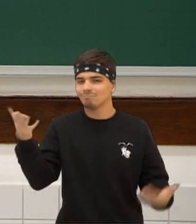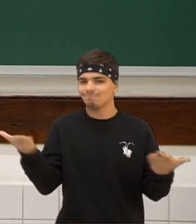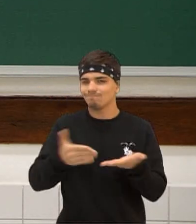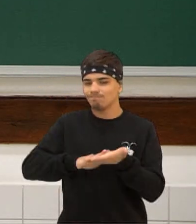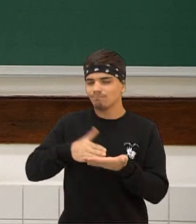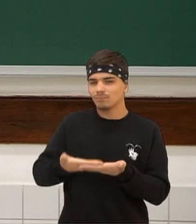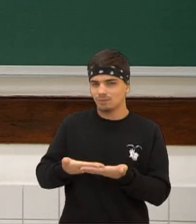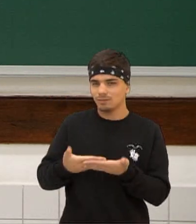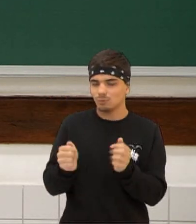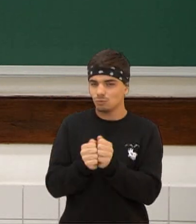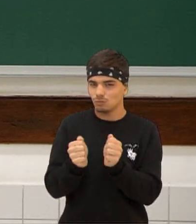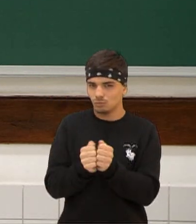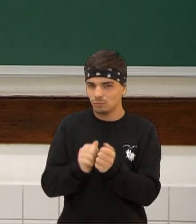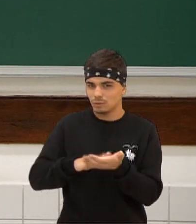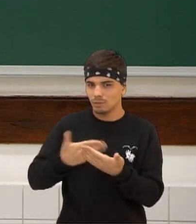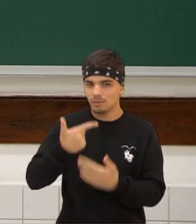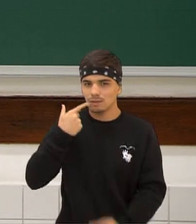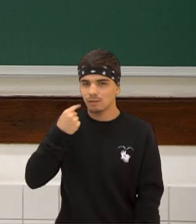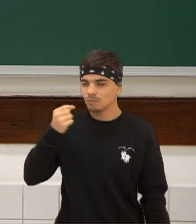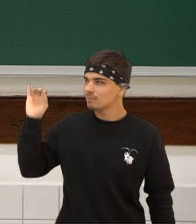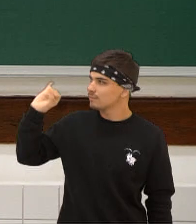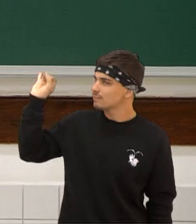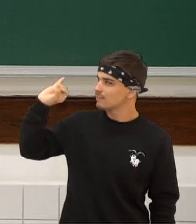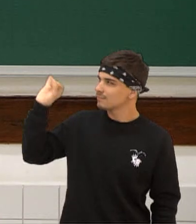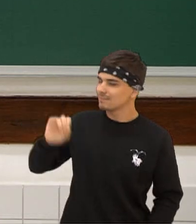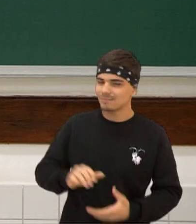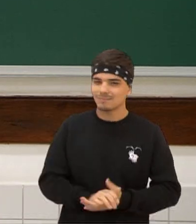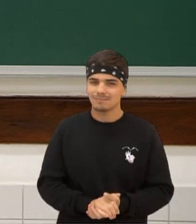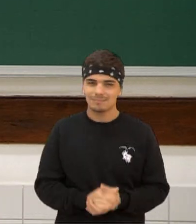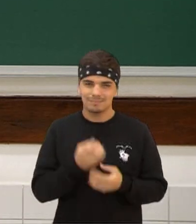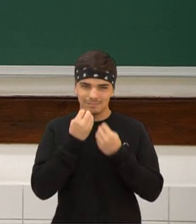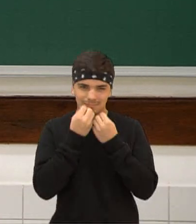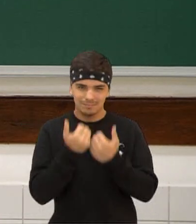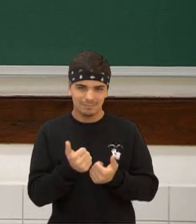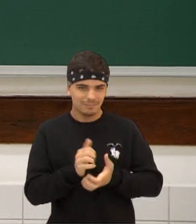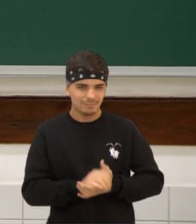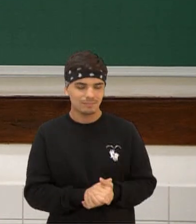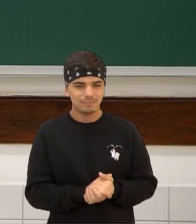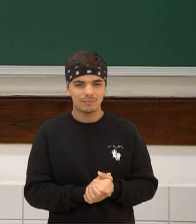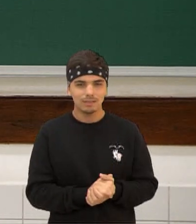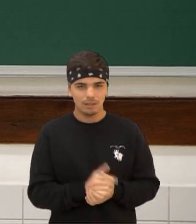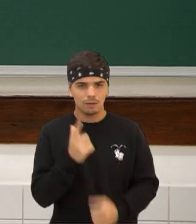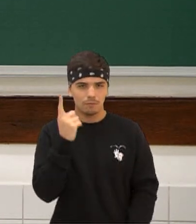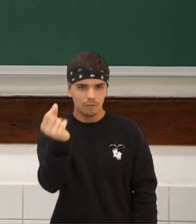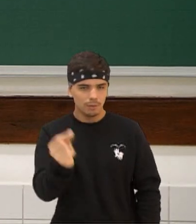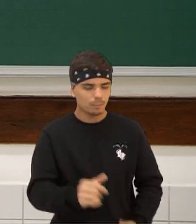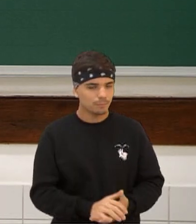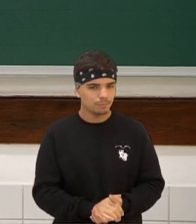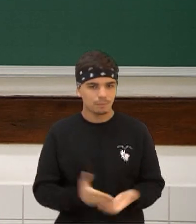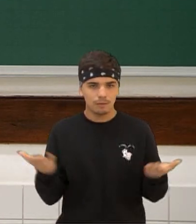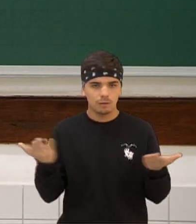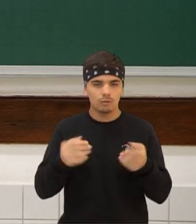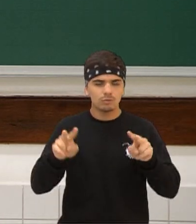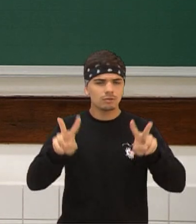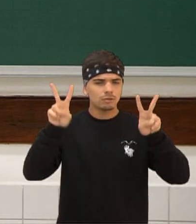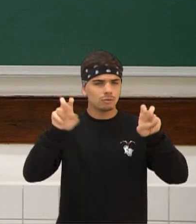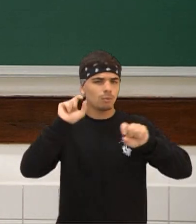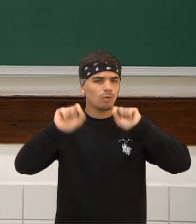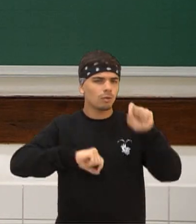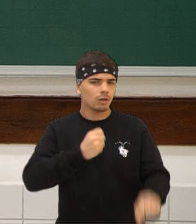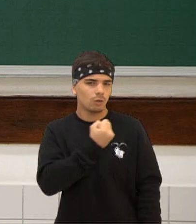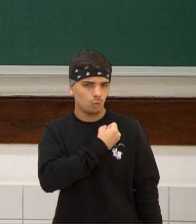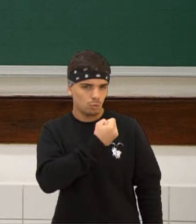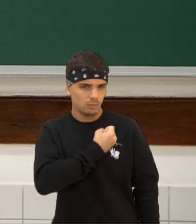vocês e hoje com a gente nosso intérprete ficado Raica do Harry you vamos lá então hoje vamos para a nossa